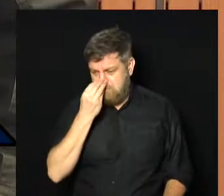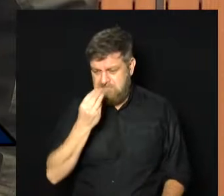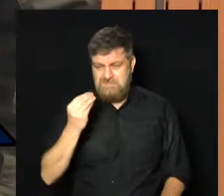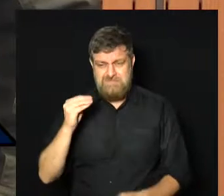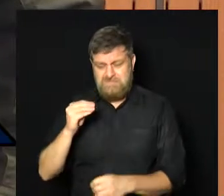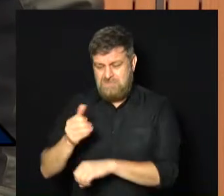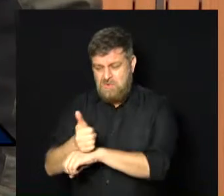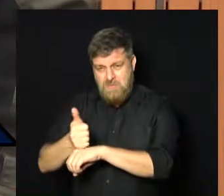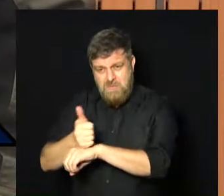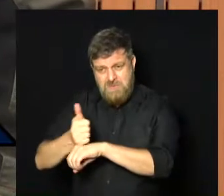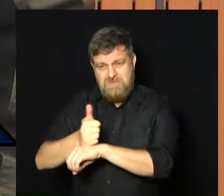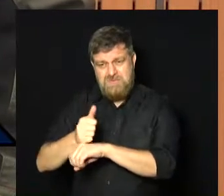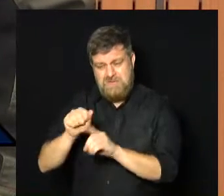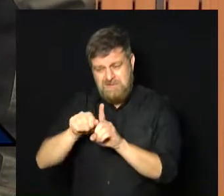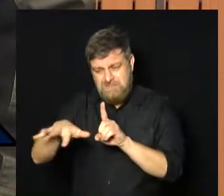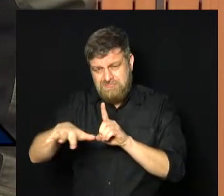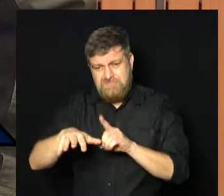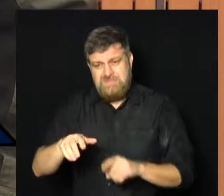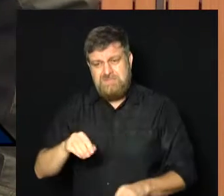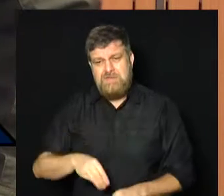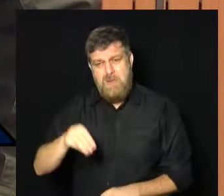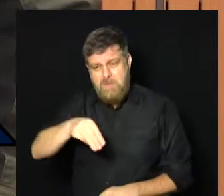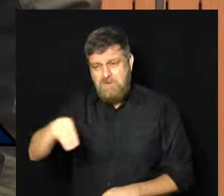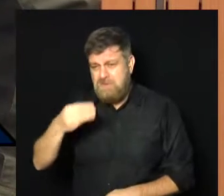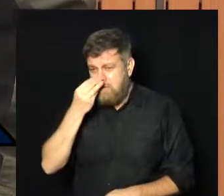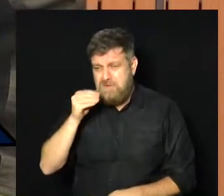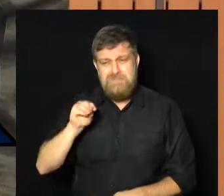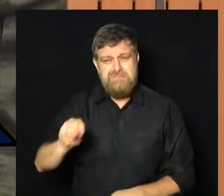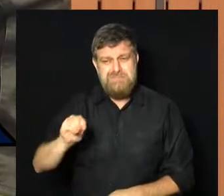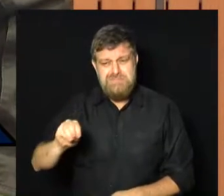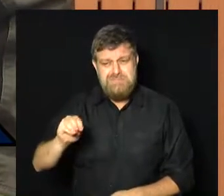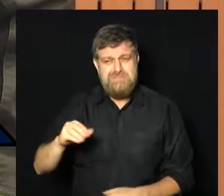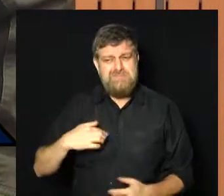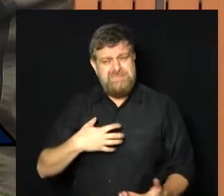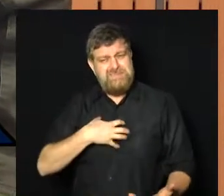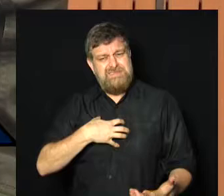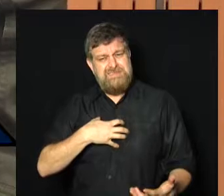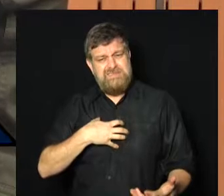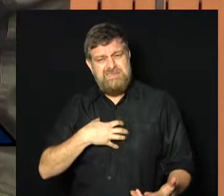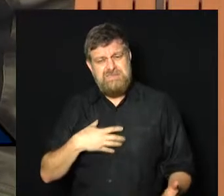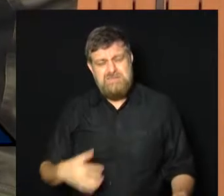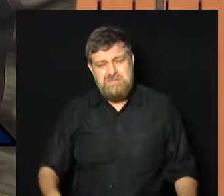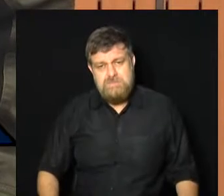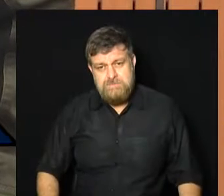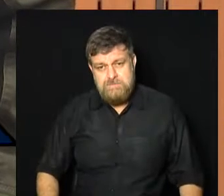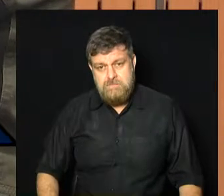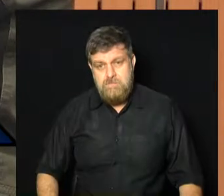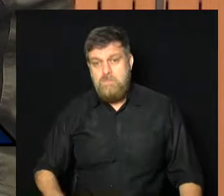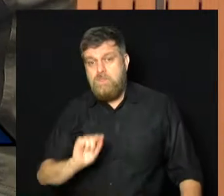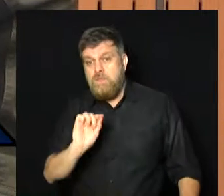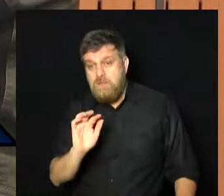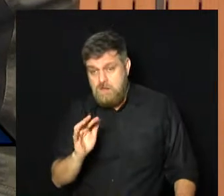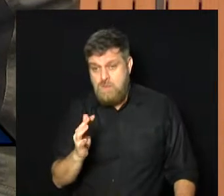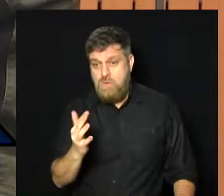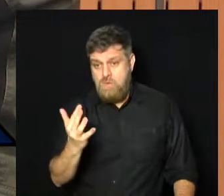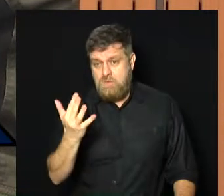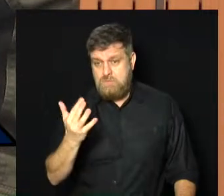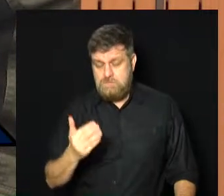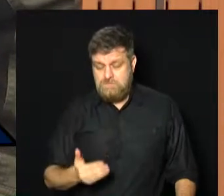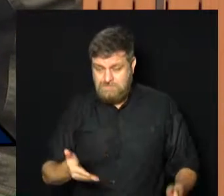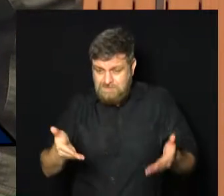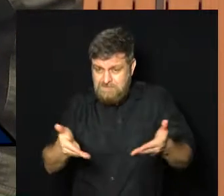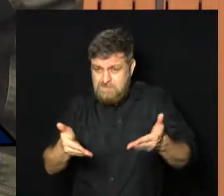da ausência de consequência a uma pauta tão relevante, tão justa. Mais recentemente, houve